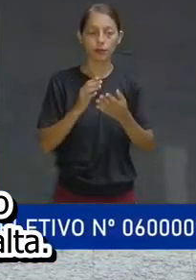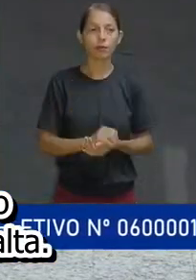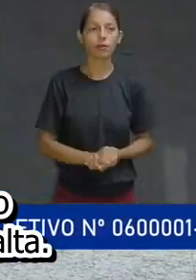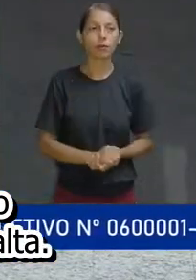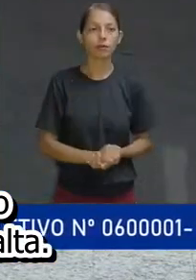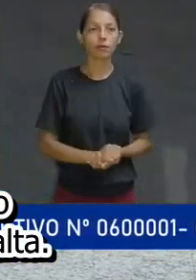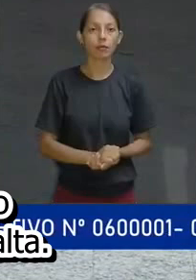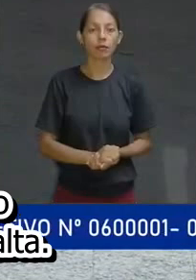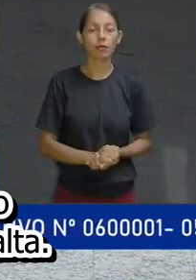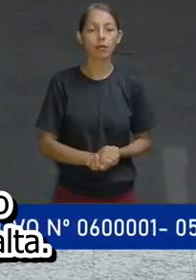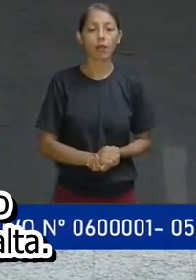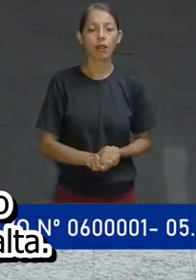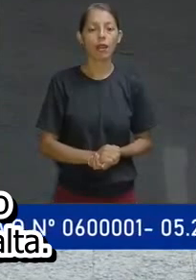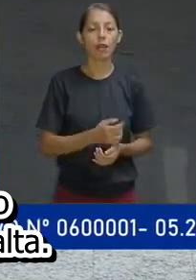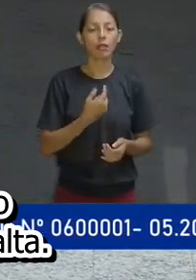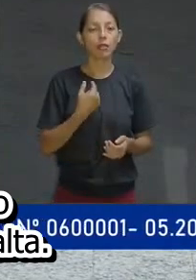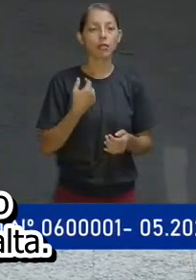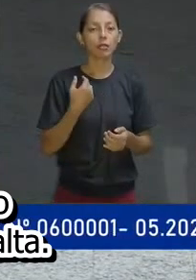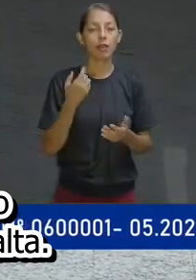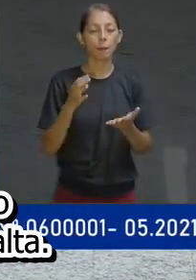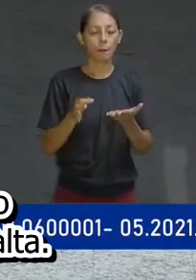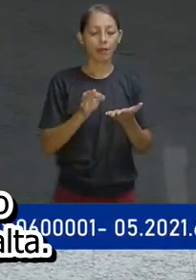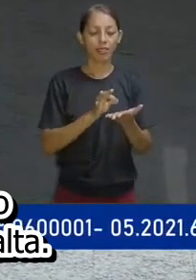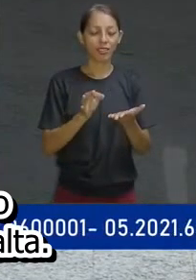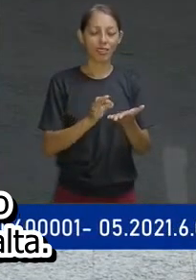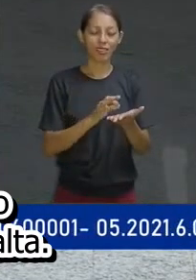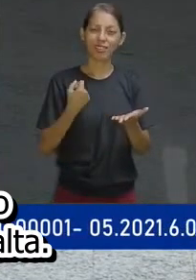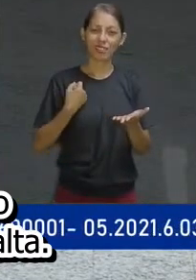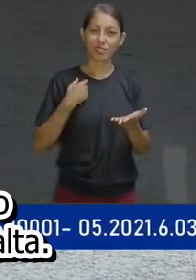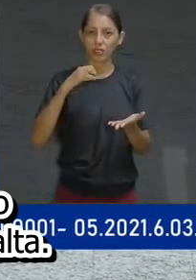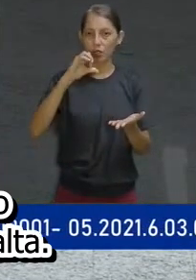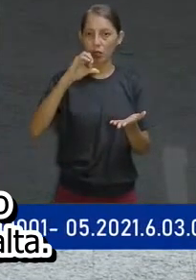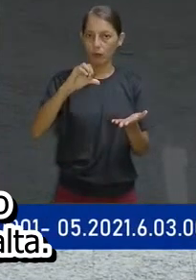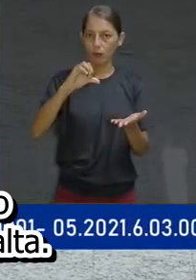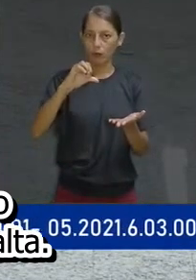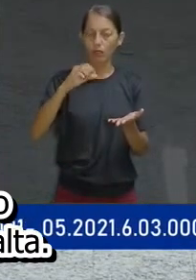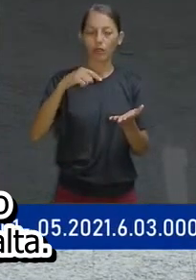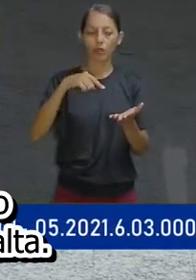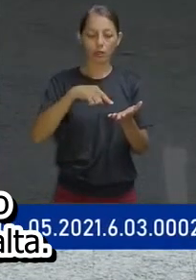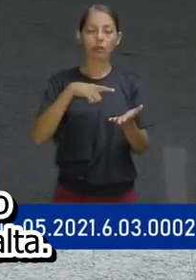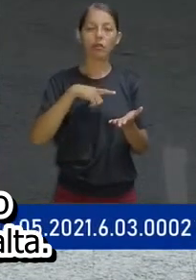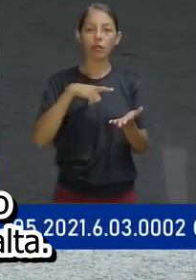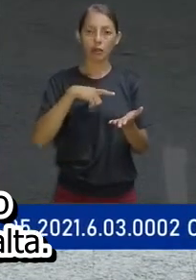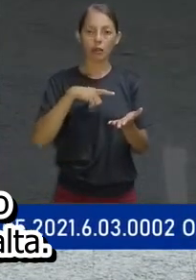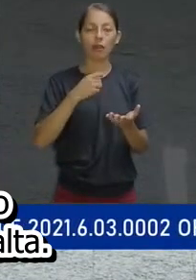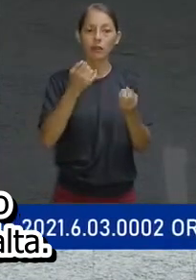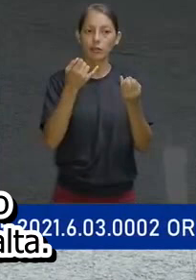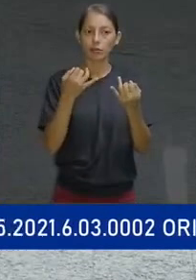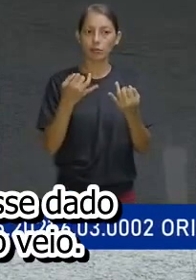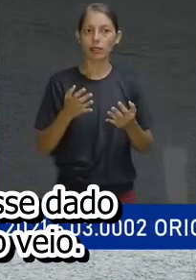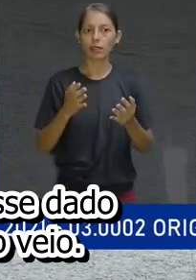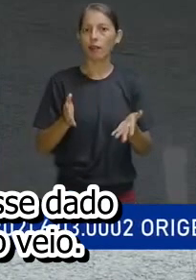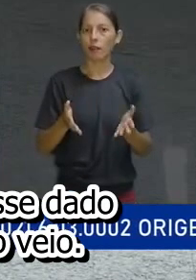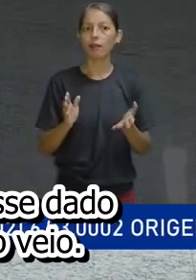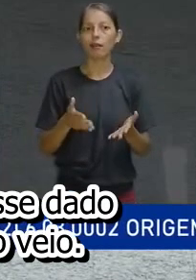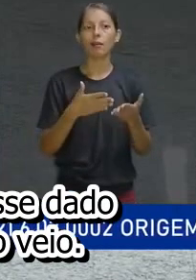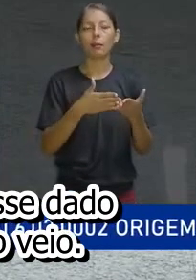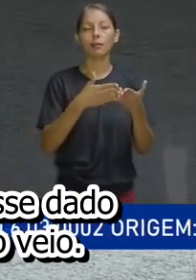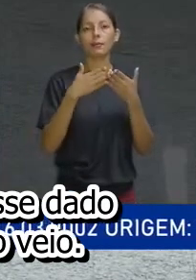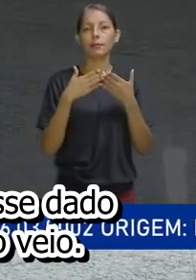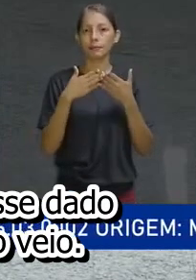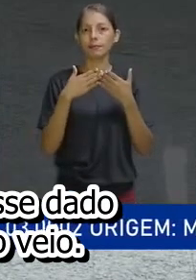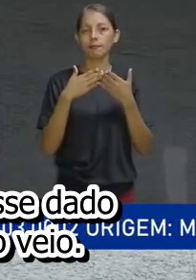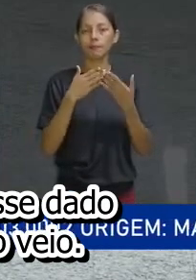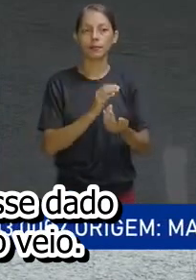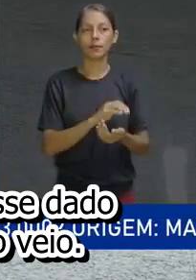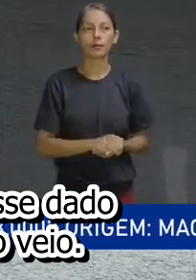alta. Está aí na página 9 do voto. Entendi. Solicitar a minha saída do partido com anuência do diretório, em caixa alta. Ora, ele, ao entregar isso